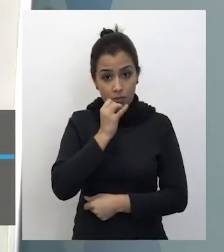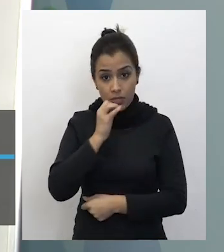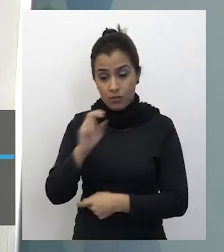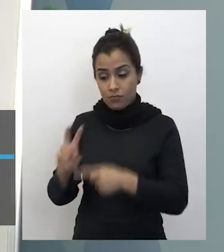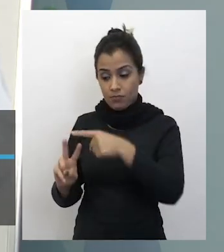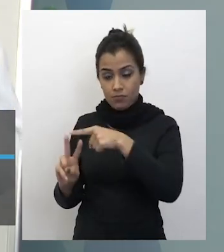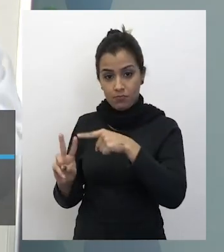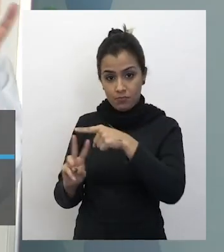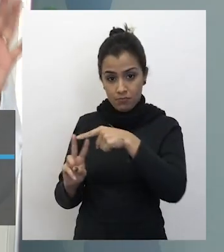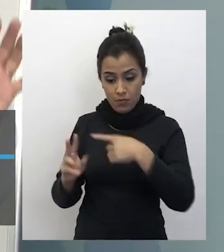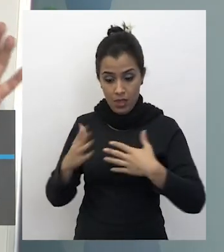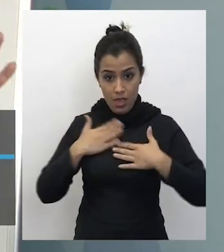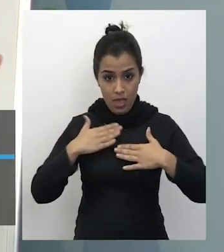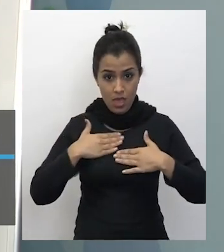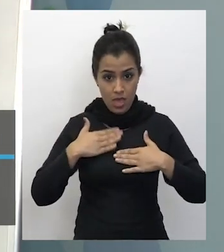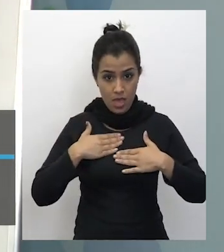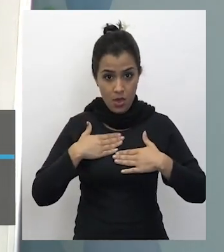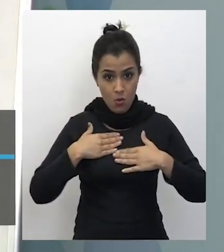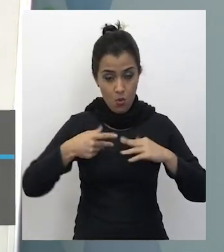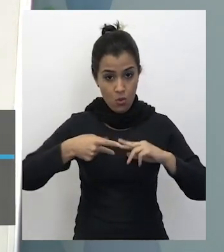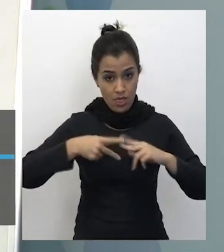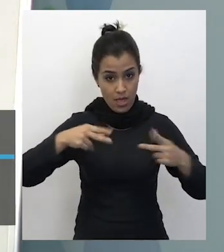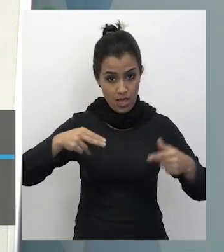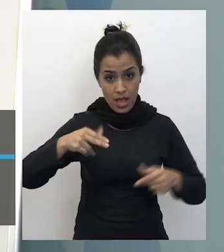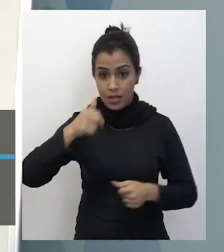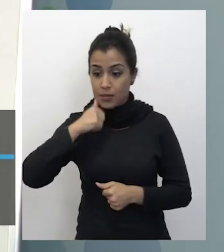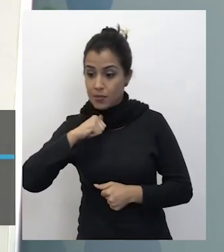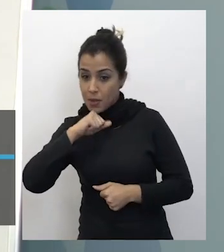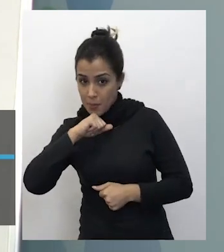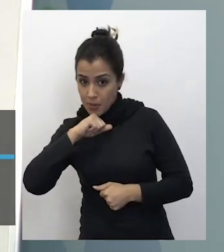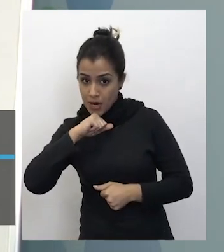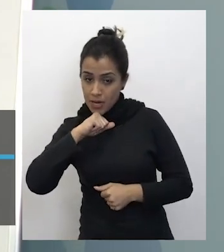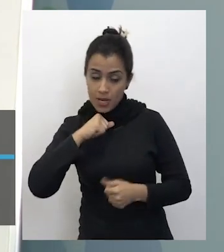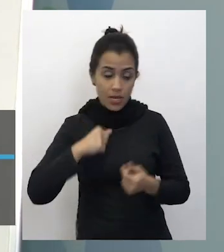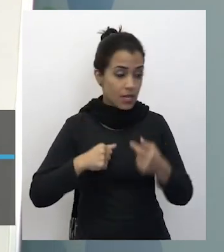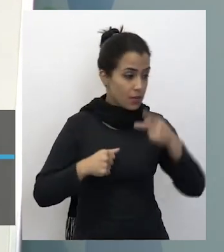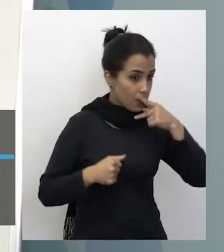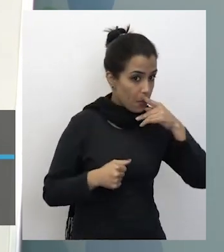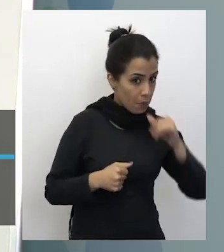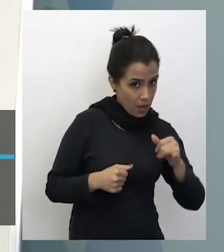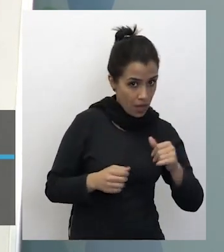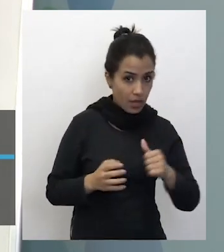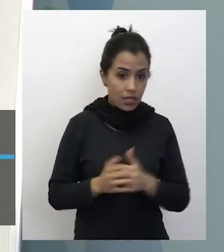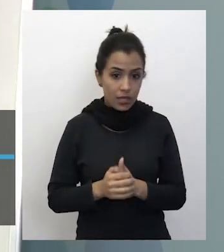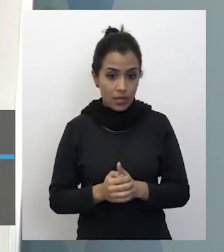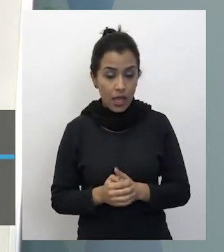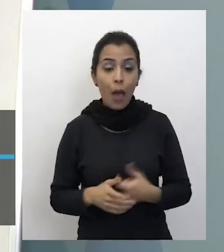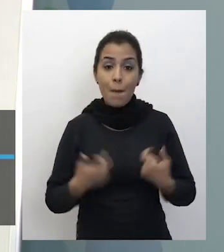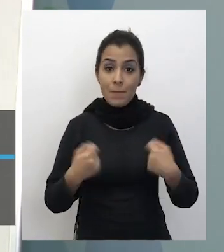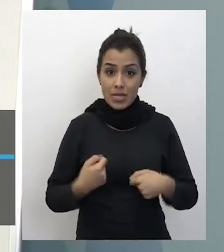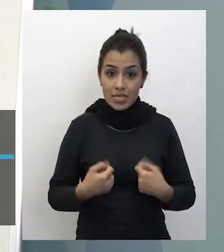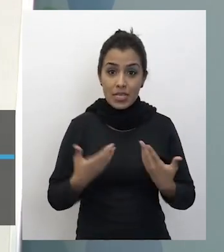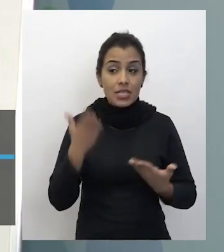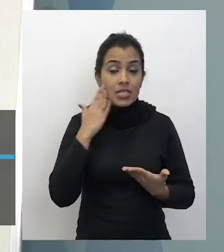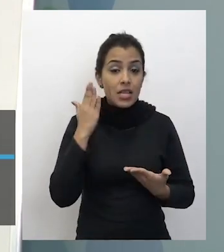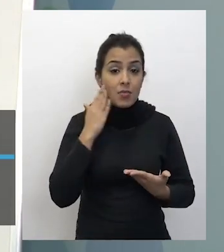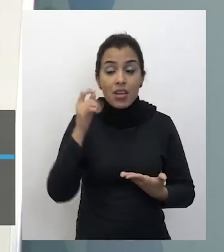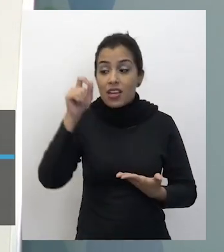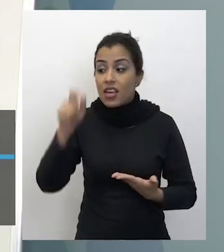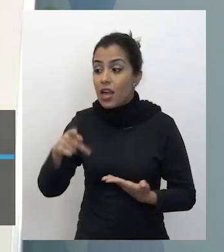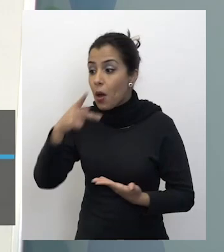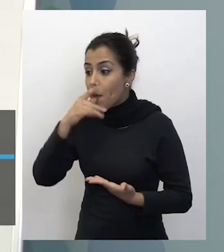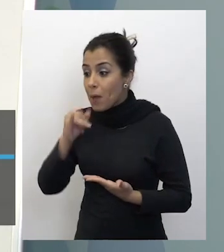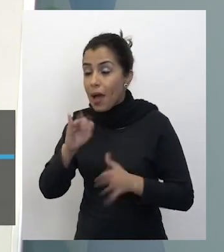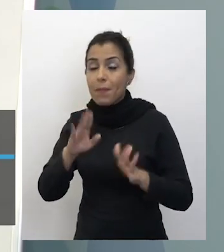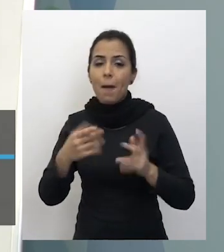meu pai e parte vem da minha mãe. Então, mesmo que eu queira fazer um exame só de paternidade, eu quero saber quem é o pai, eu preciso do DNA